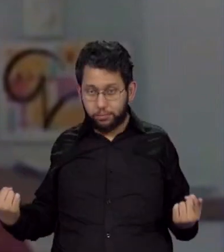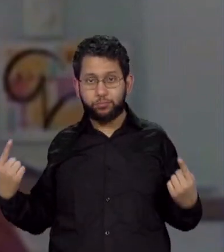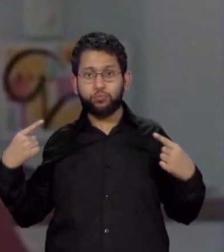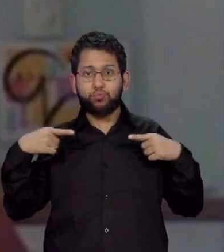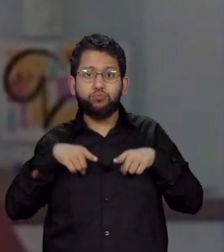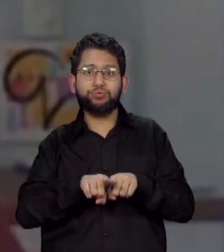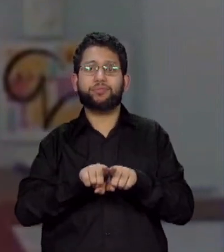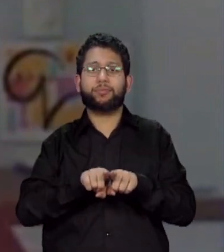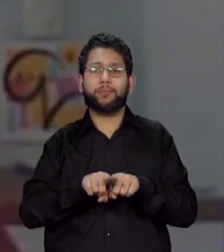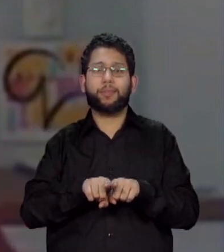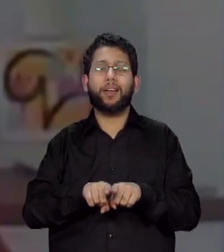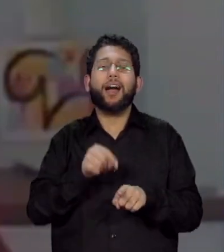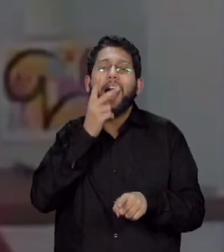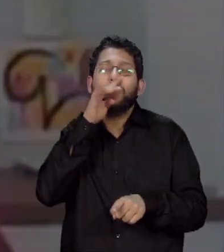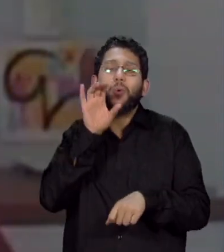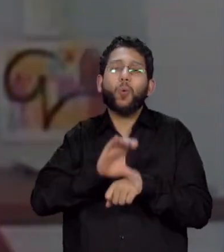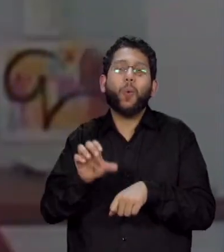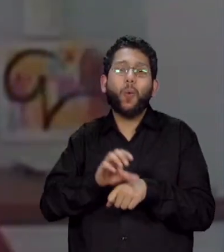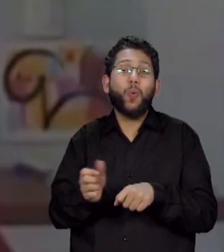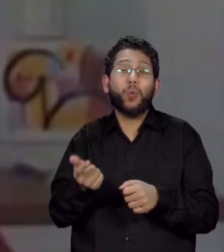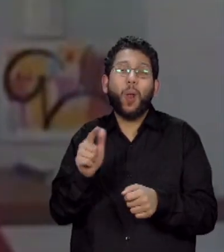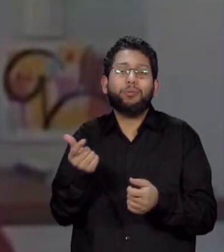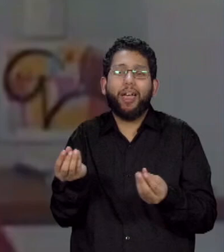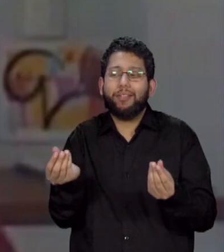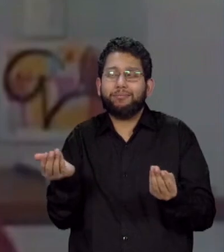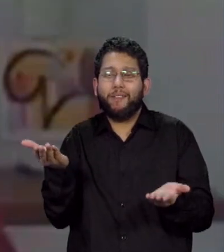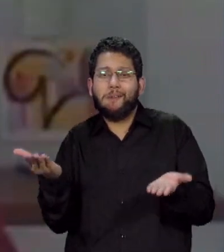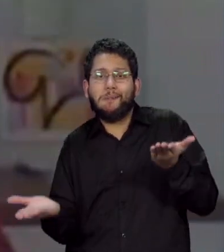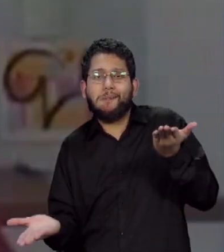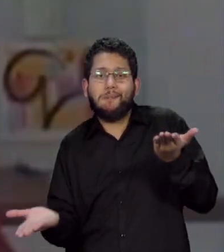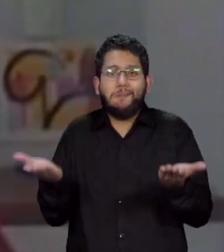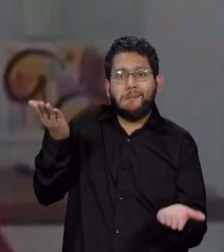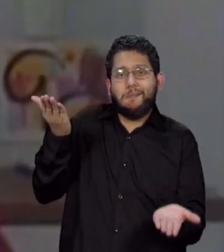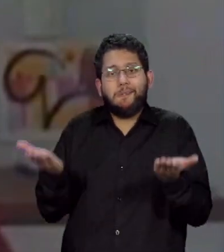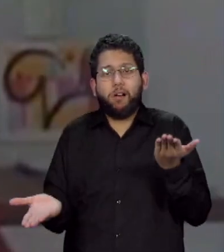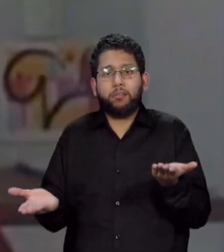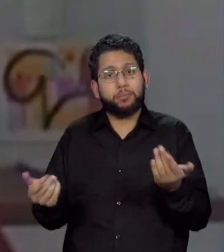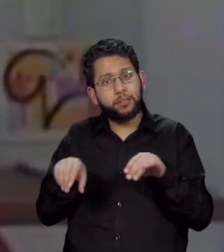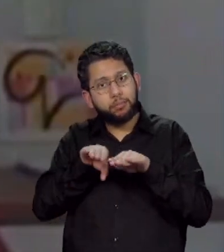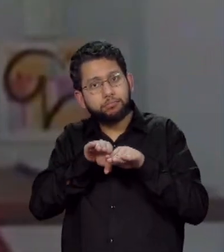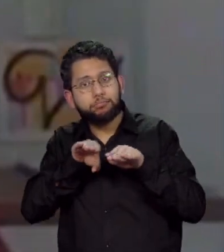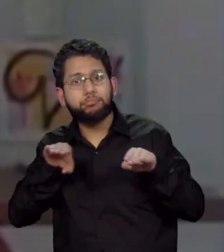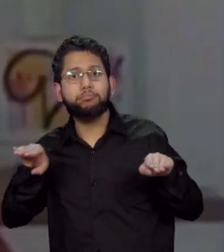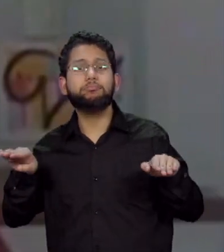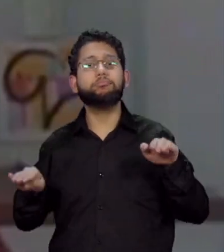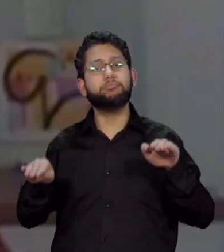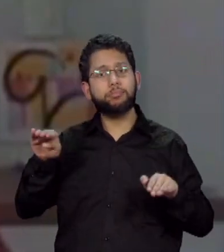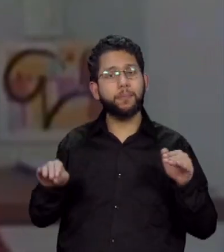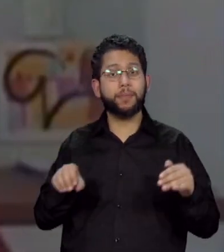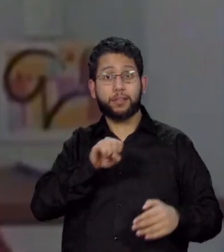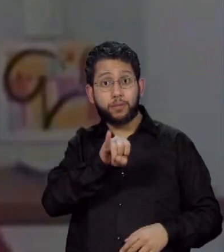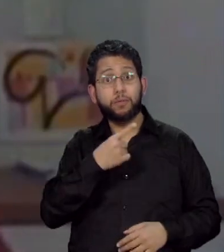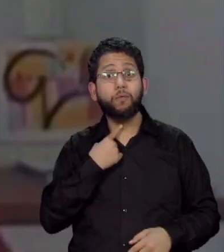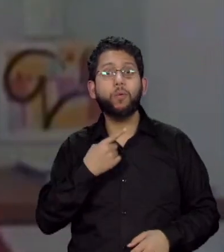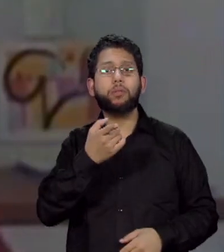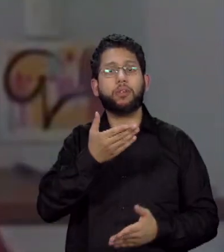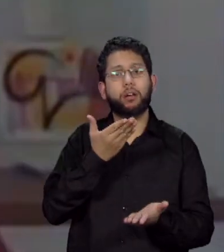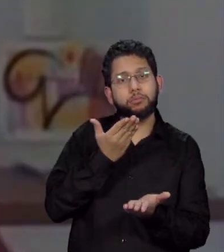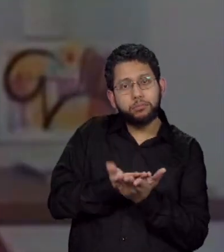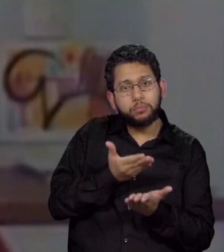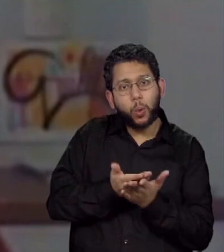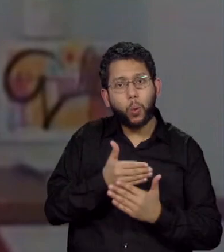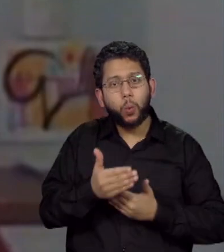não trazem de forma muito balanceada esses dois aspectos, né? É muito importante que, se você quiser vir a trilhar